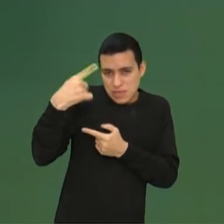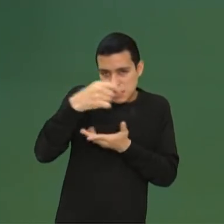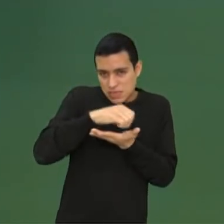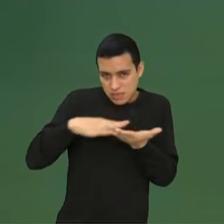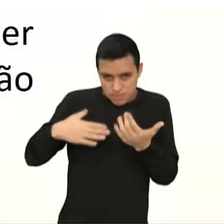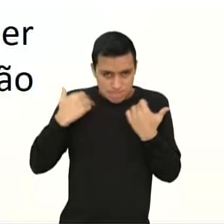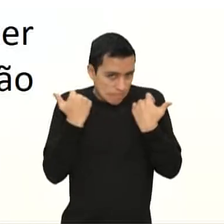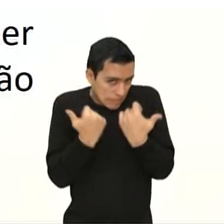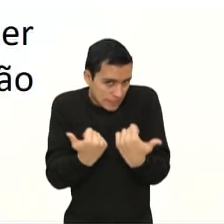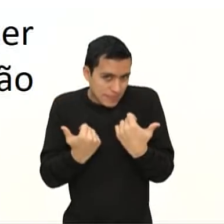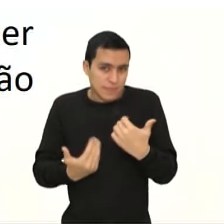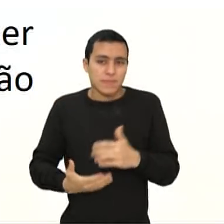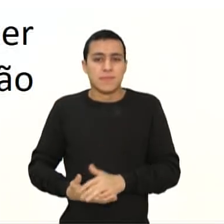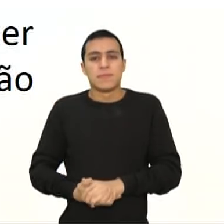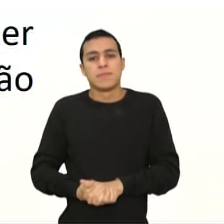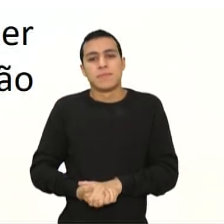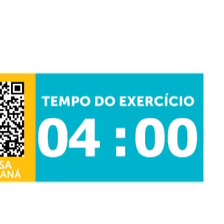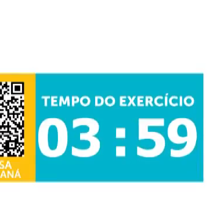para vocês.